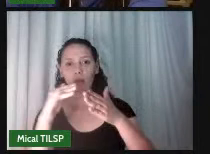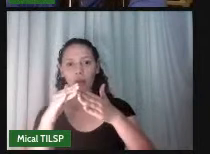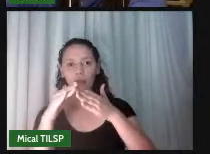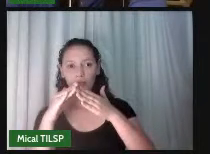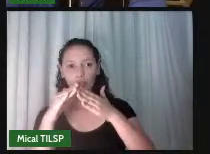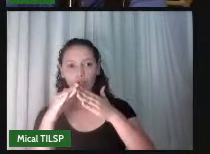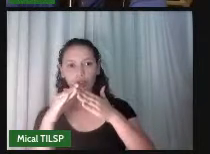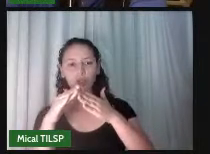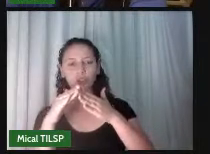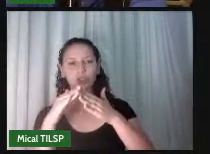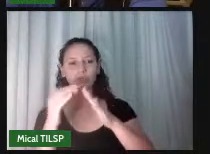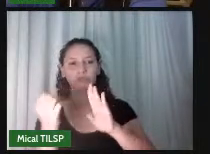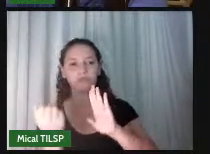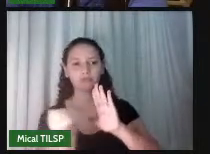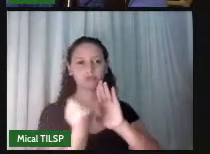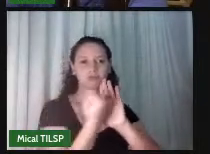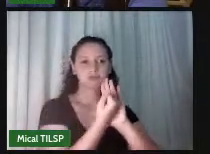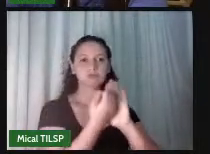patentes, os dois.